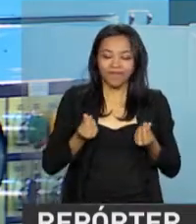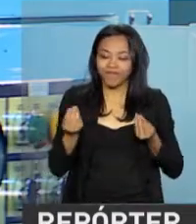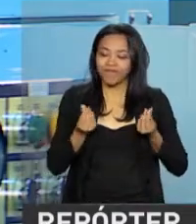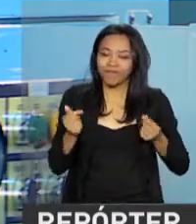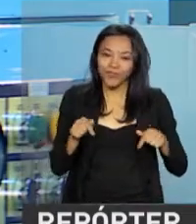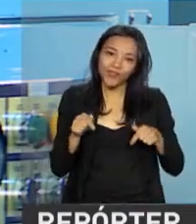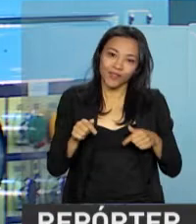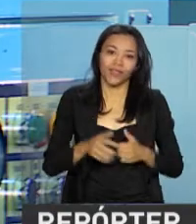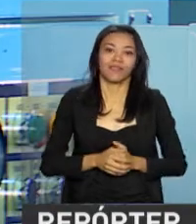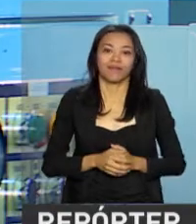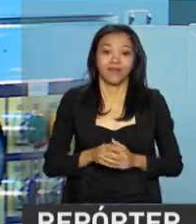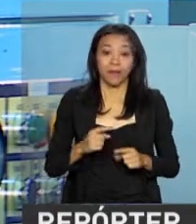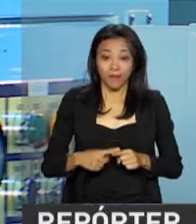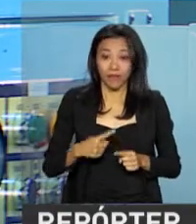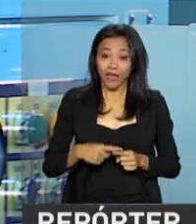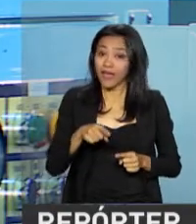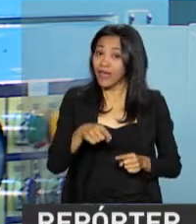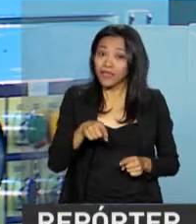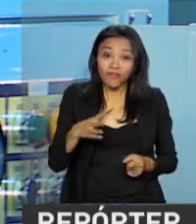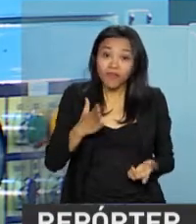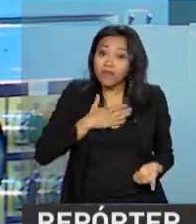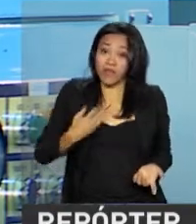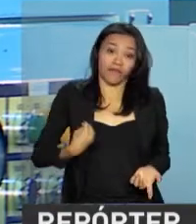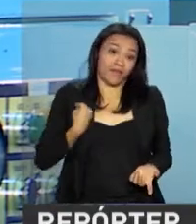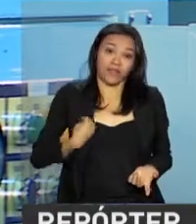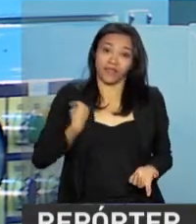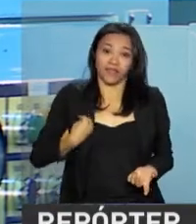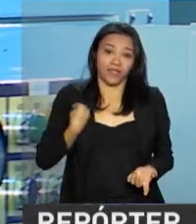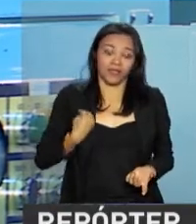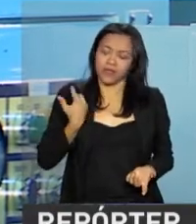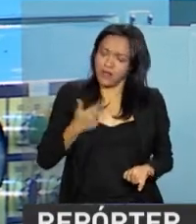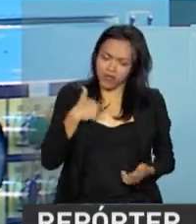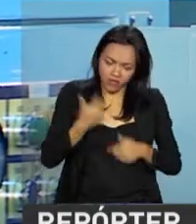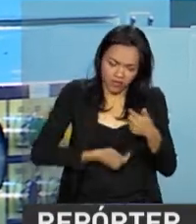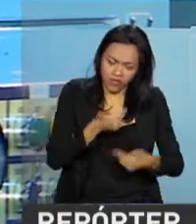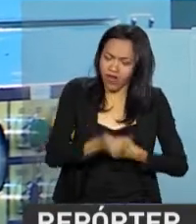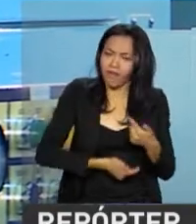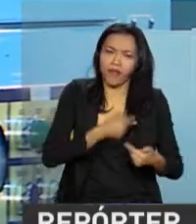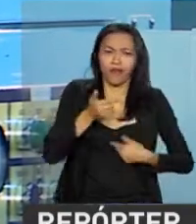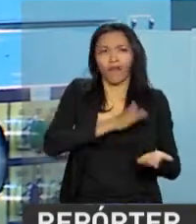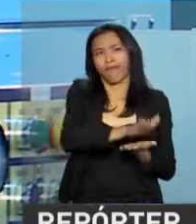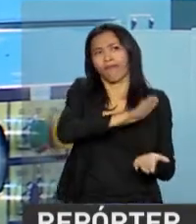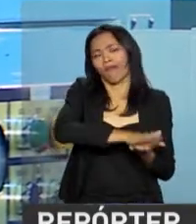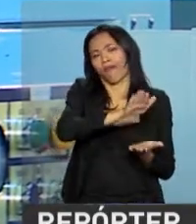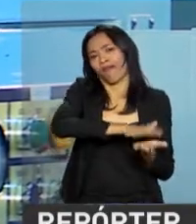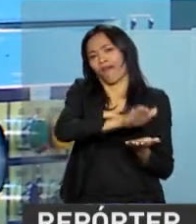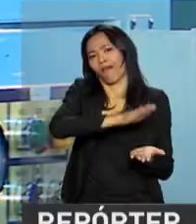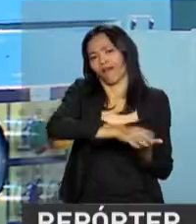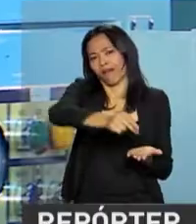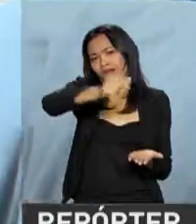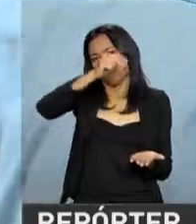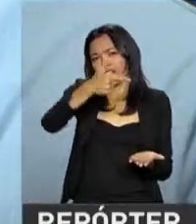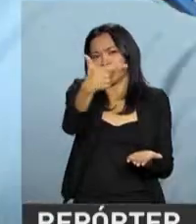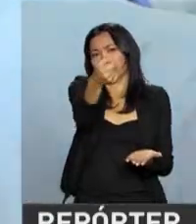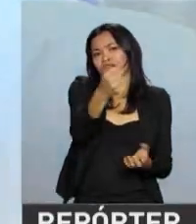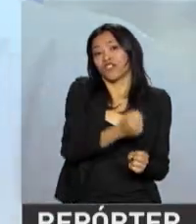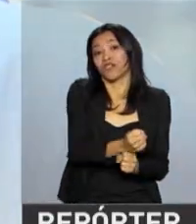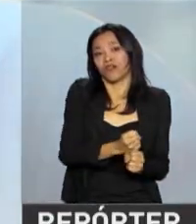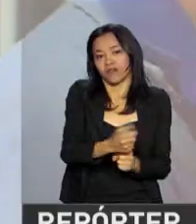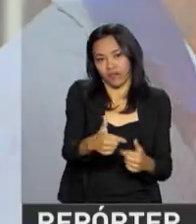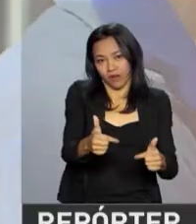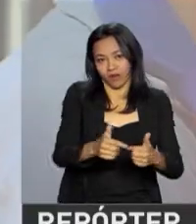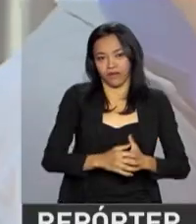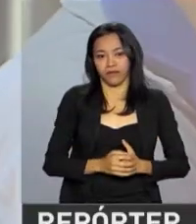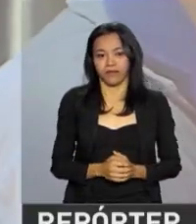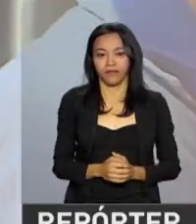né? Porque isso aqui foi minha vida. Eu trabalho na área gráfica desde os 20 anos.